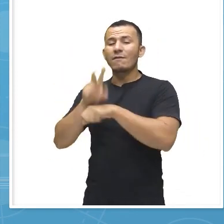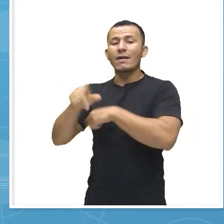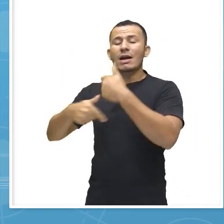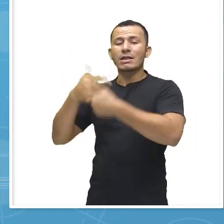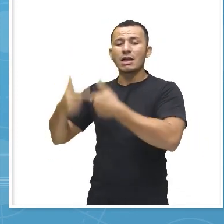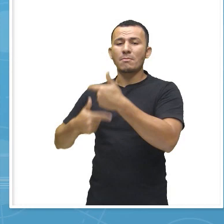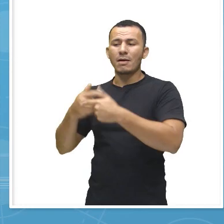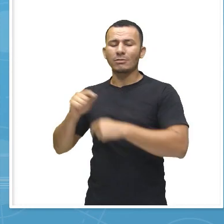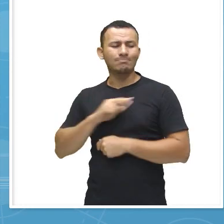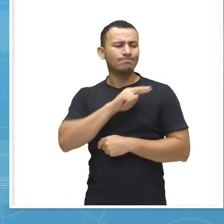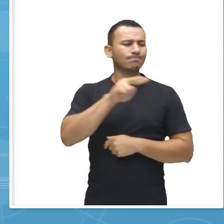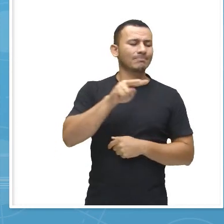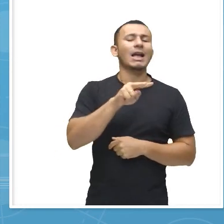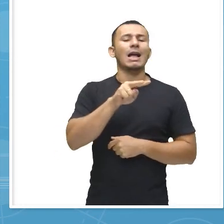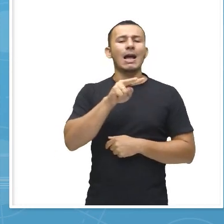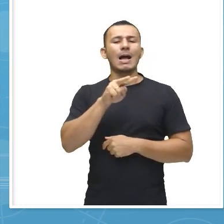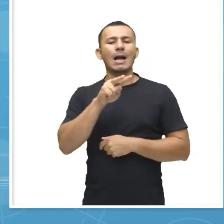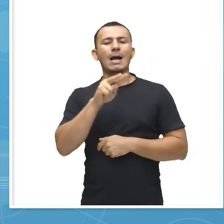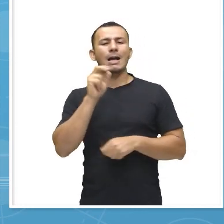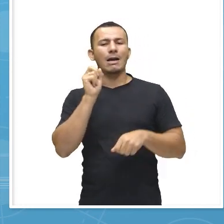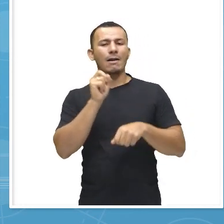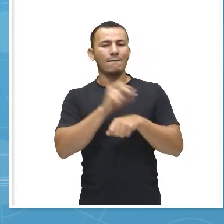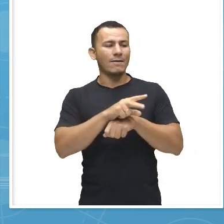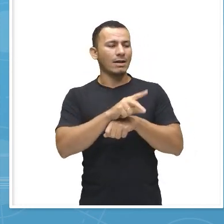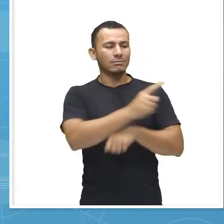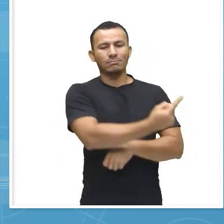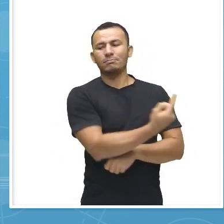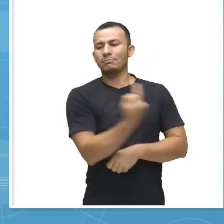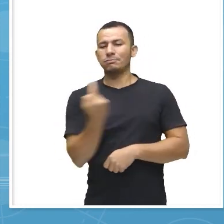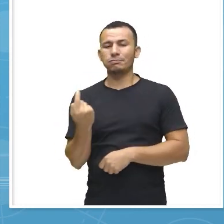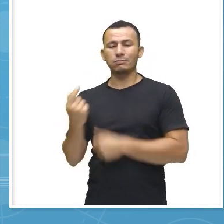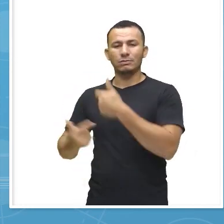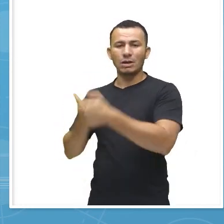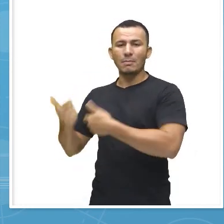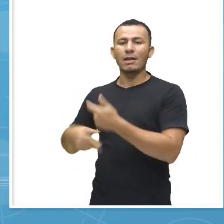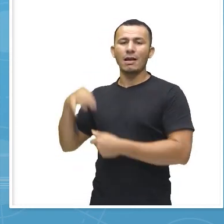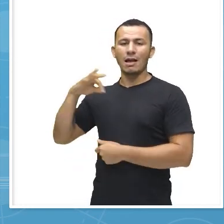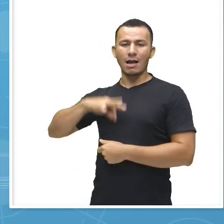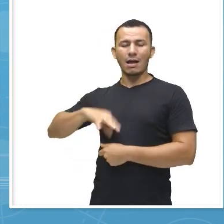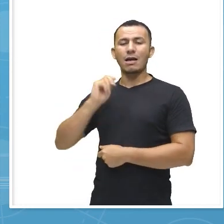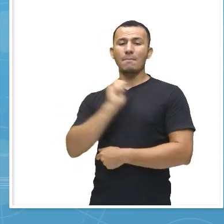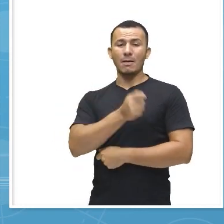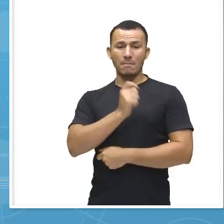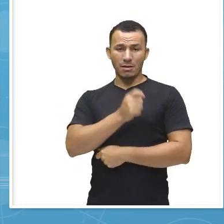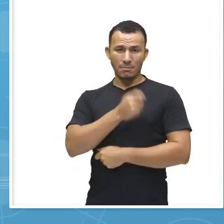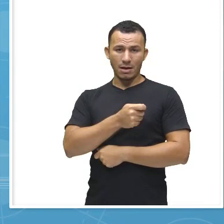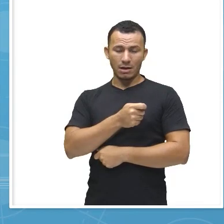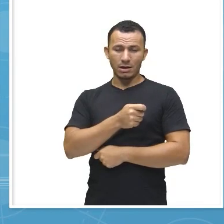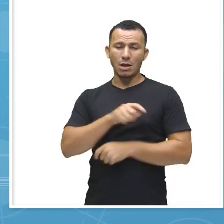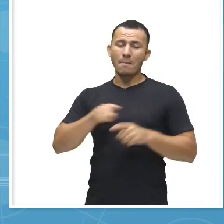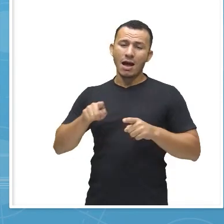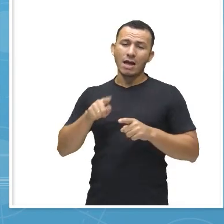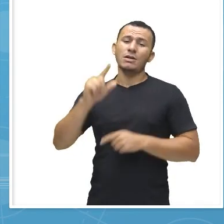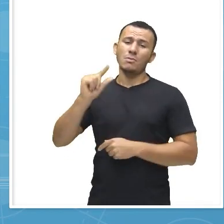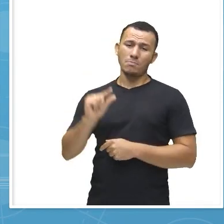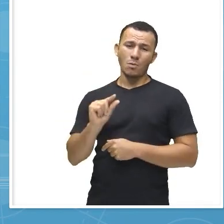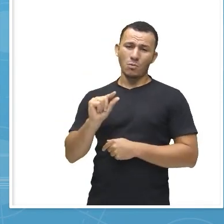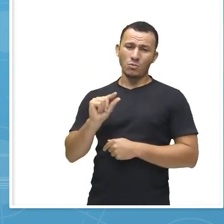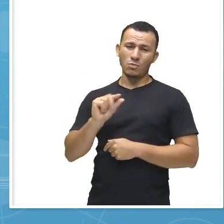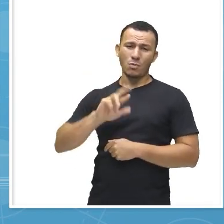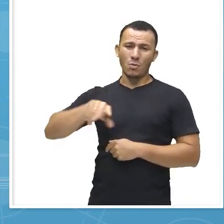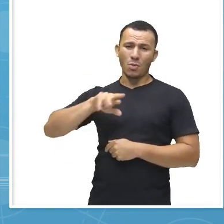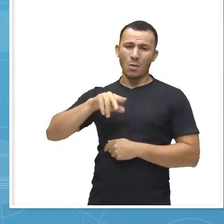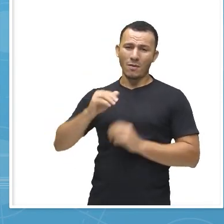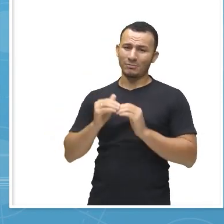vendem essa força de trabalho. Por que vender? Porque eles vão receber um salário por isso, não é? Nem sempre tão justo como vocês viram na última aula,